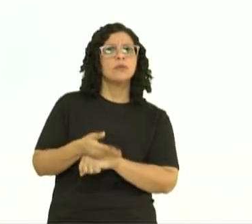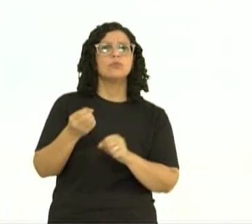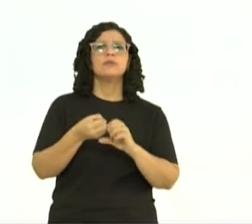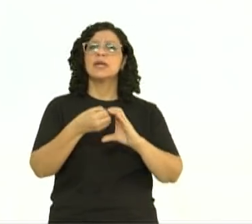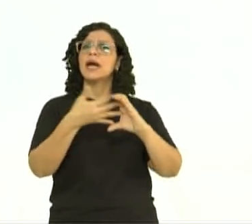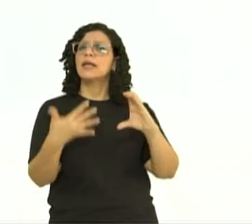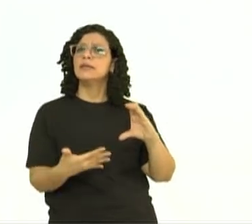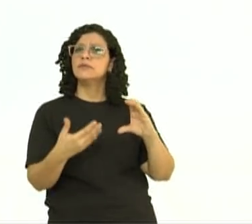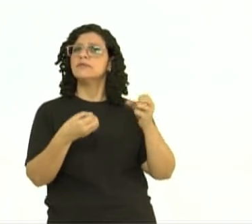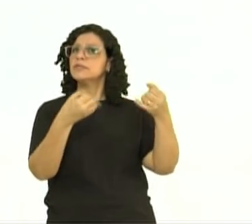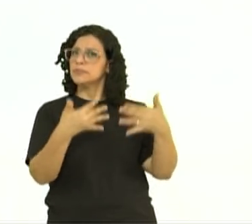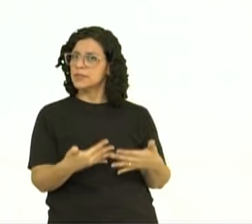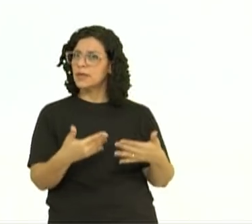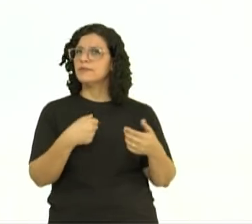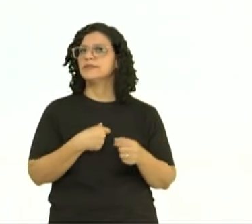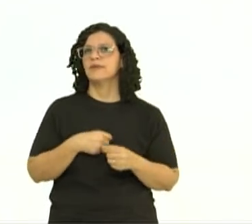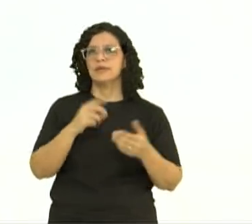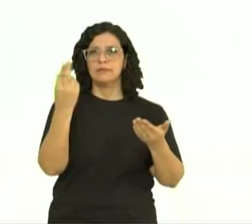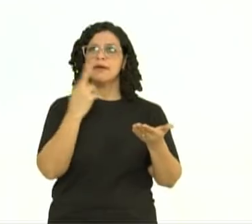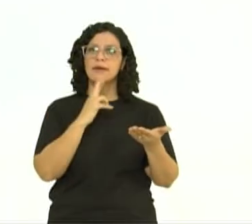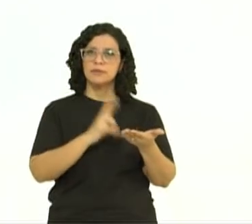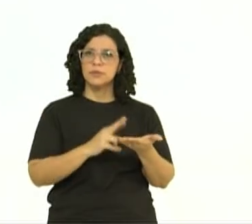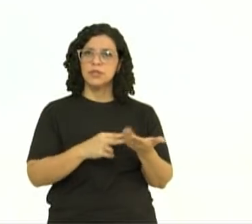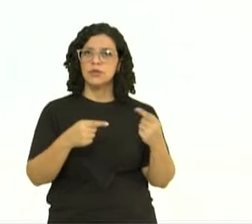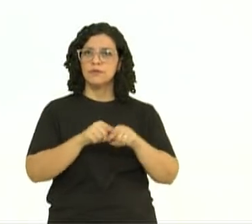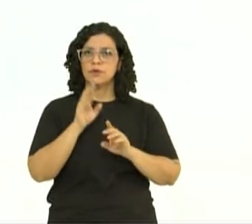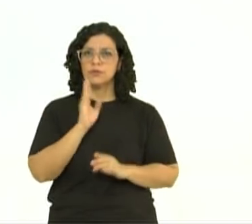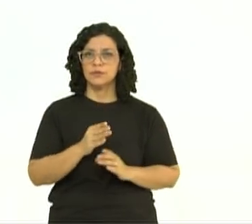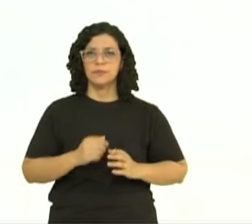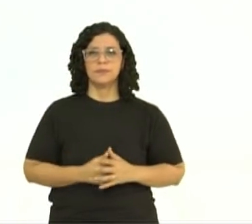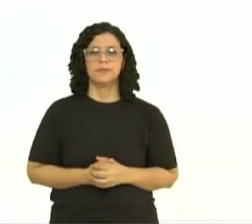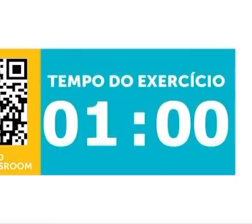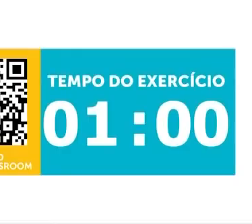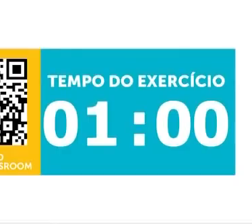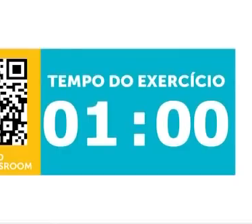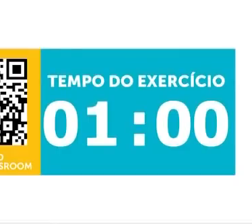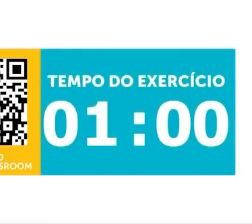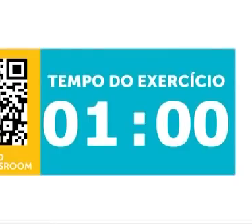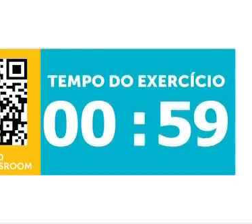Então os esportes de invasão têm uma característica, faça essa descrição aí e já nós voltamos.